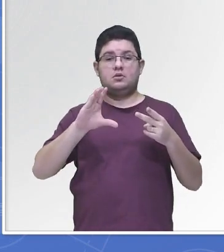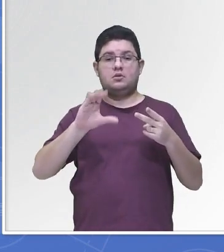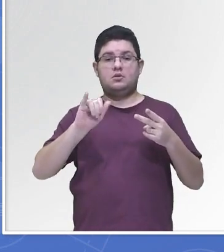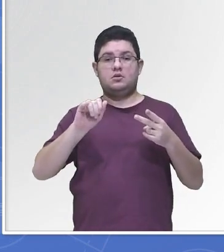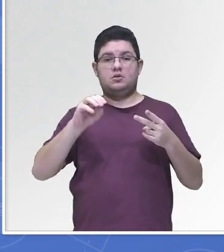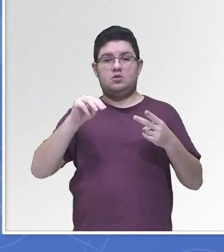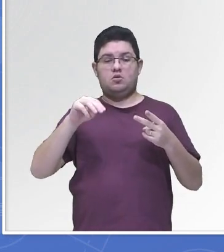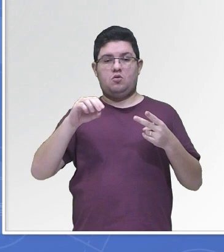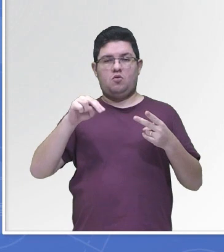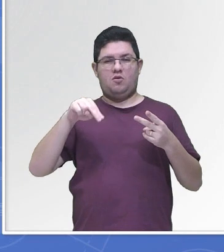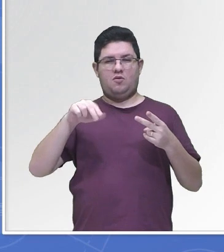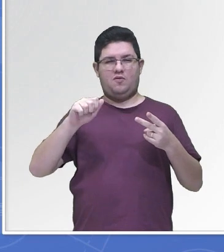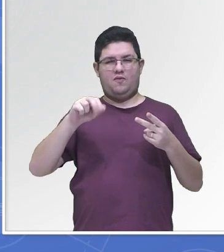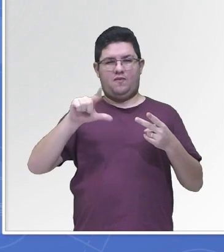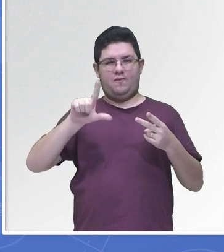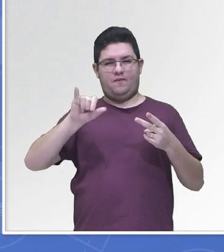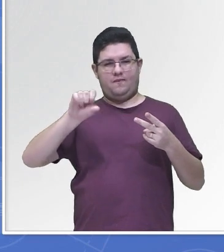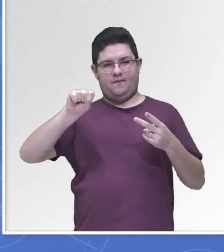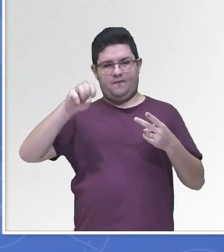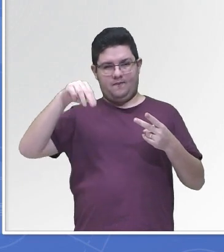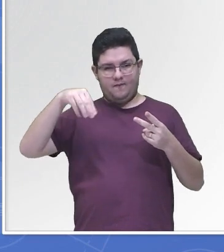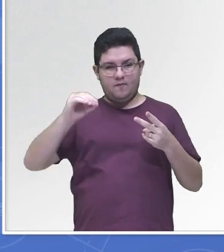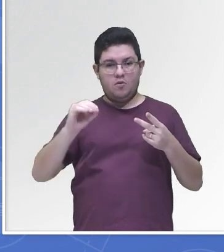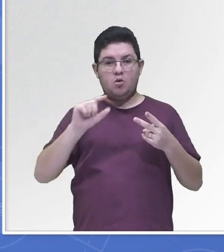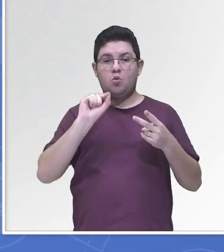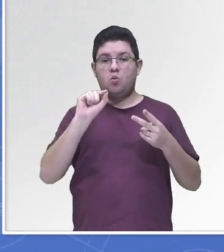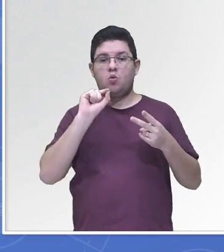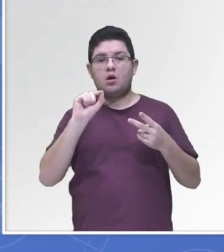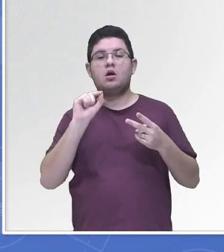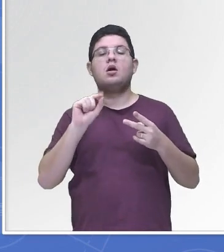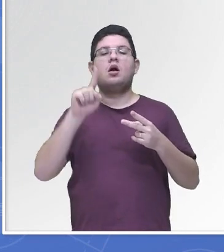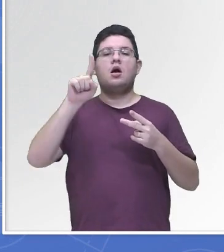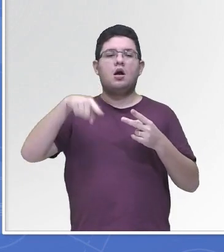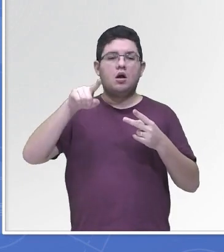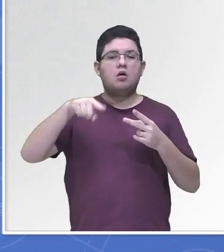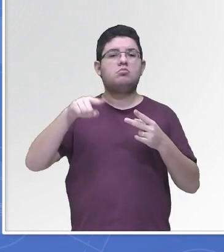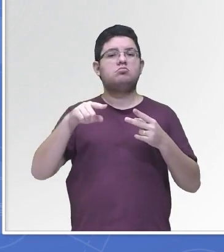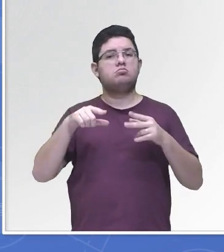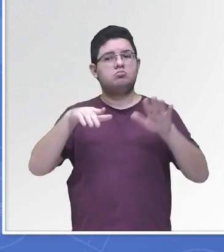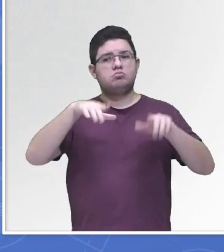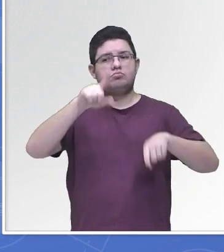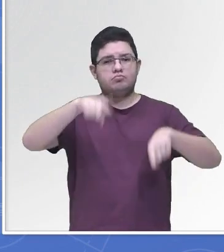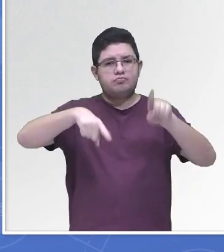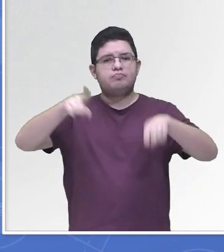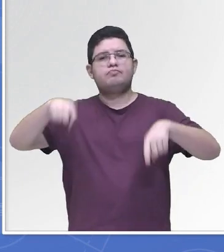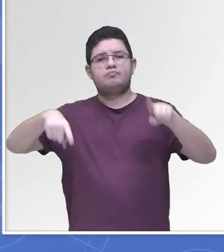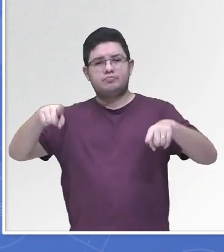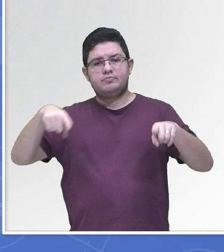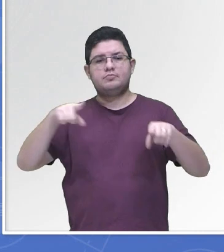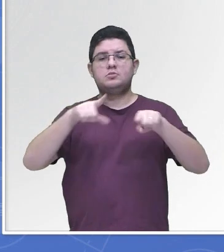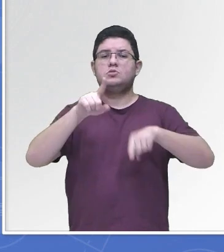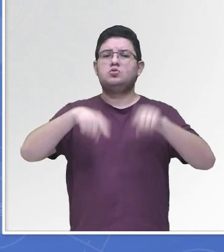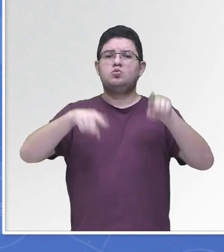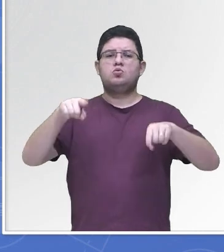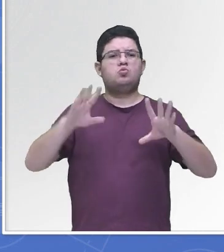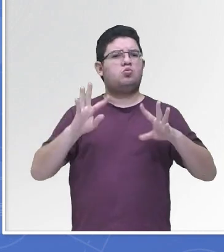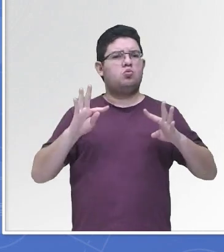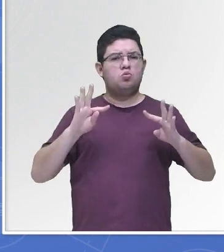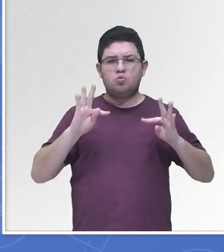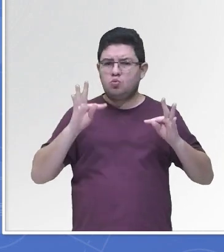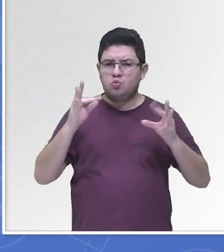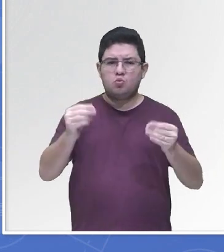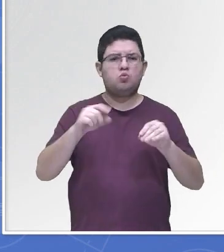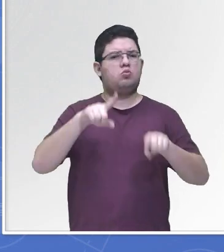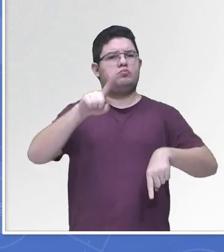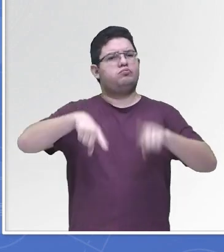uma relativização da dúvida e da certeza. Tudo é relativo. Vamos entender um pouquinho isso